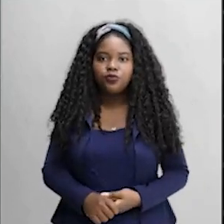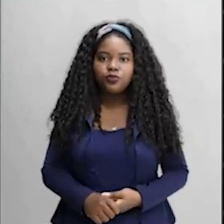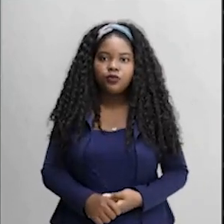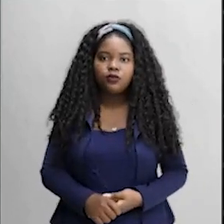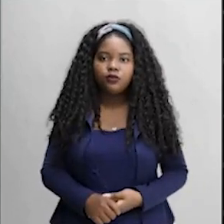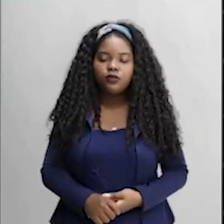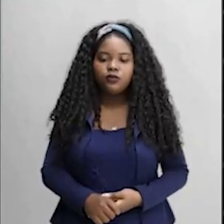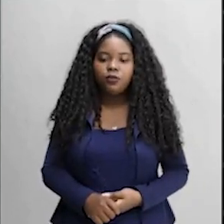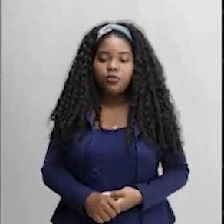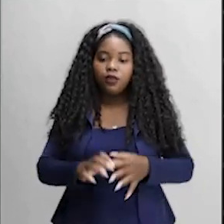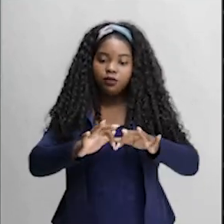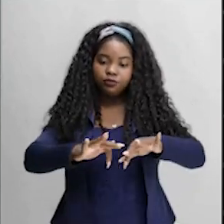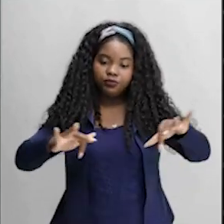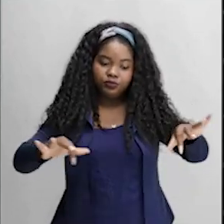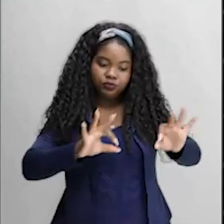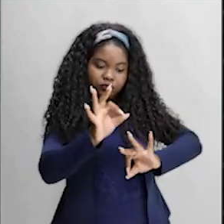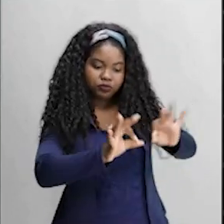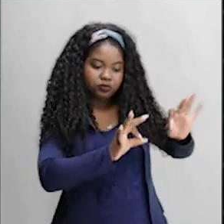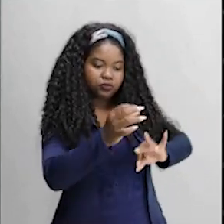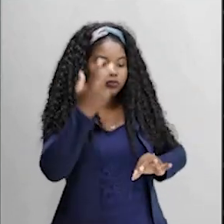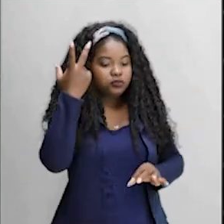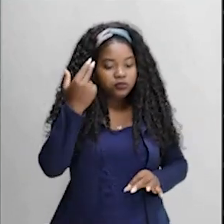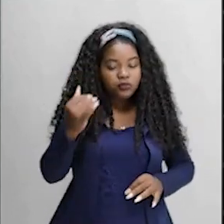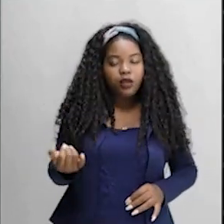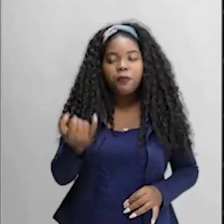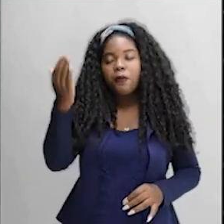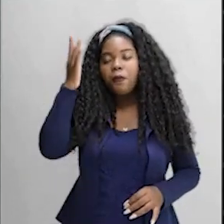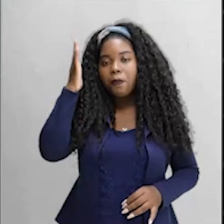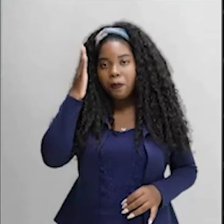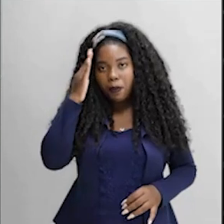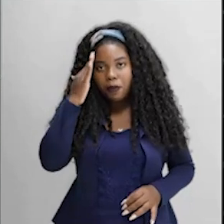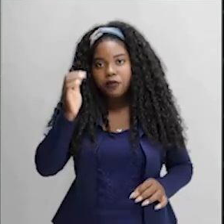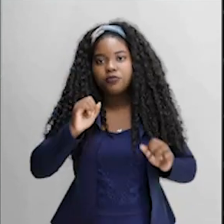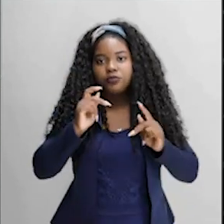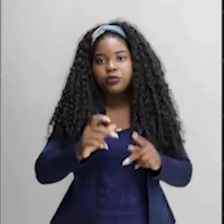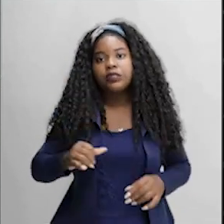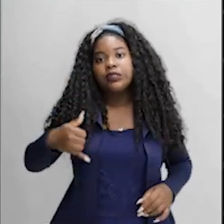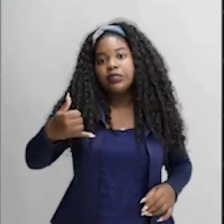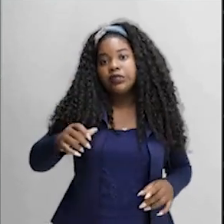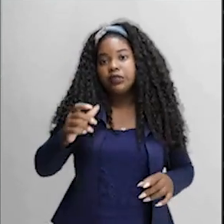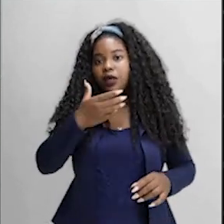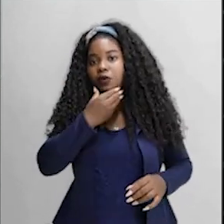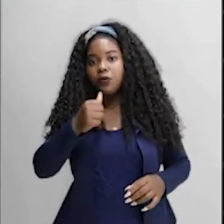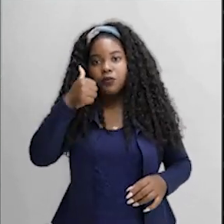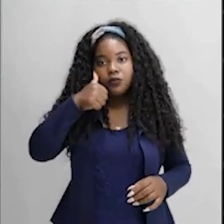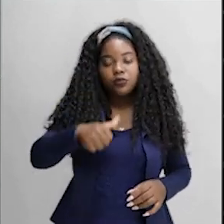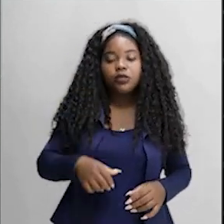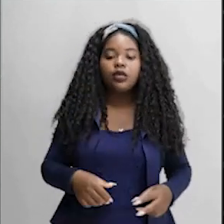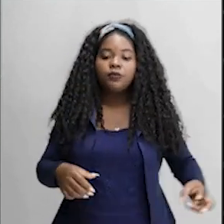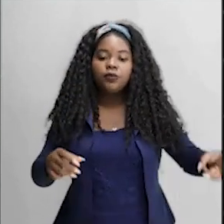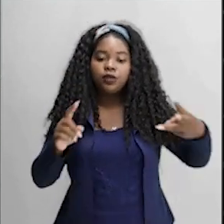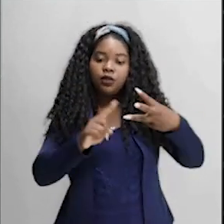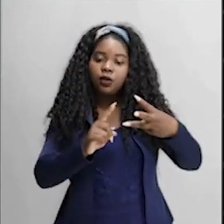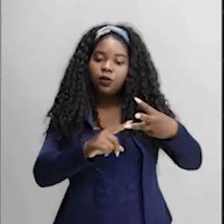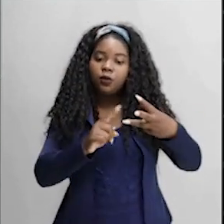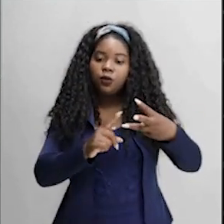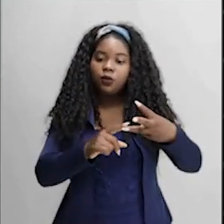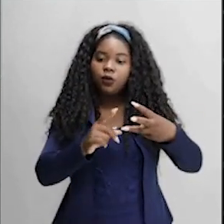divisão natural ela é importante para ser entendida. Idade e gênero, força física. Olha